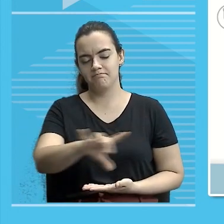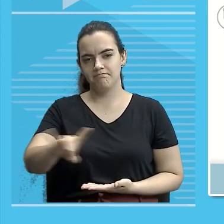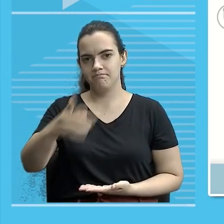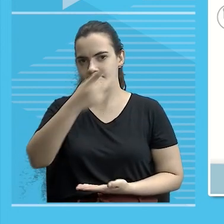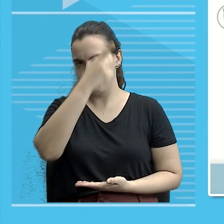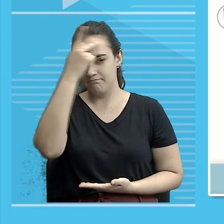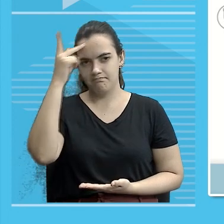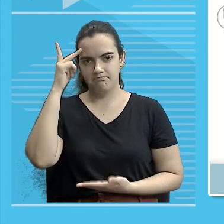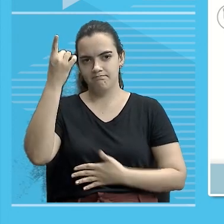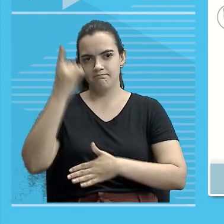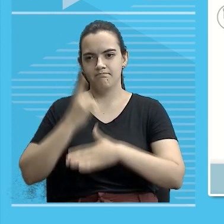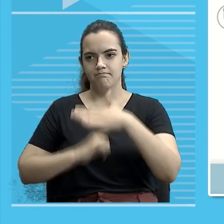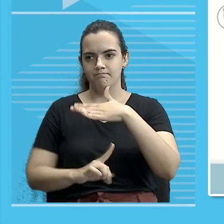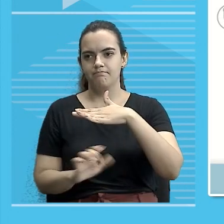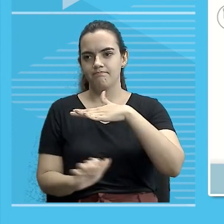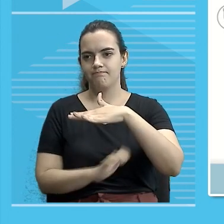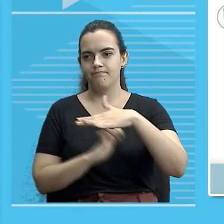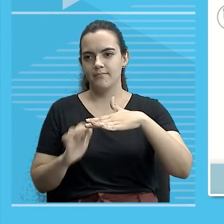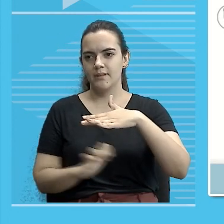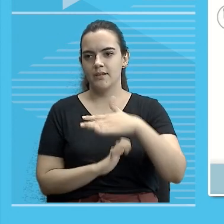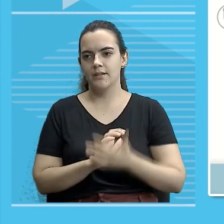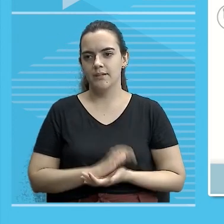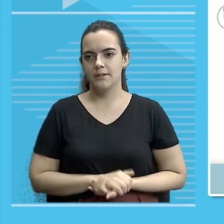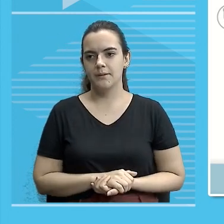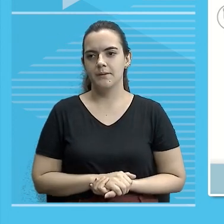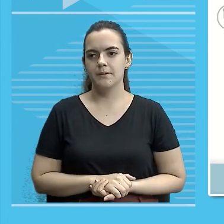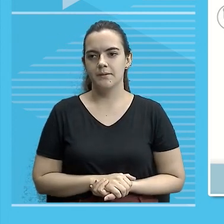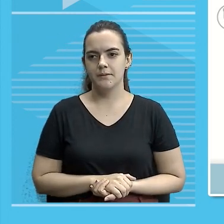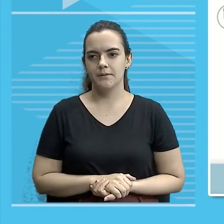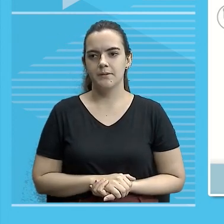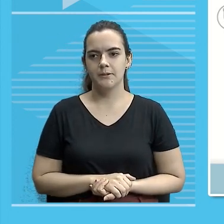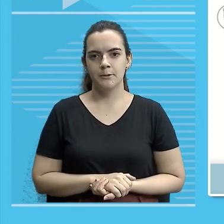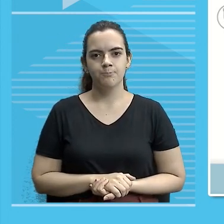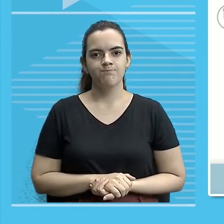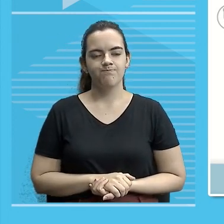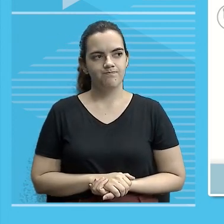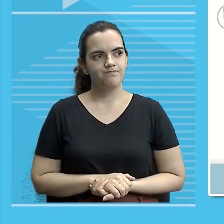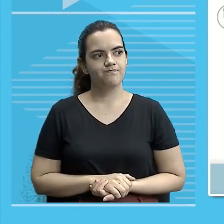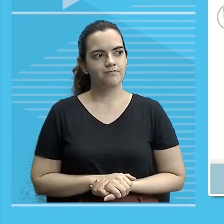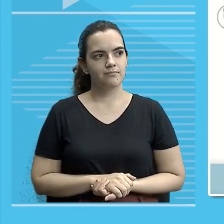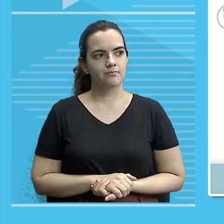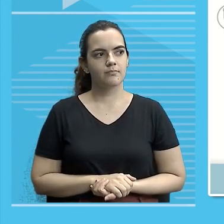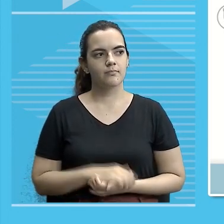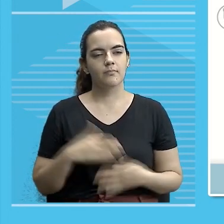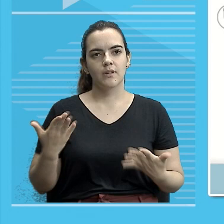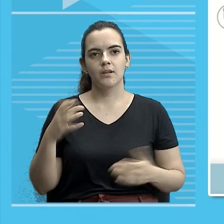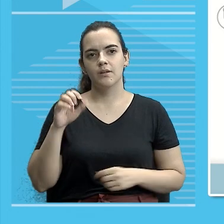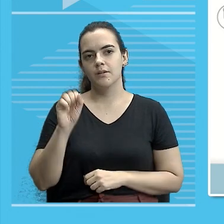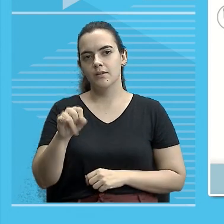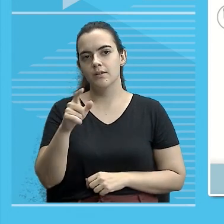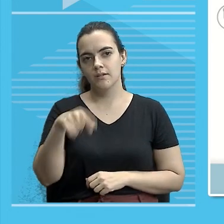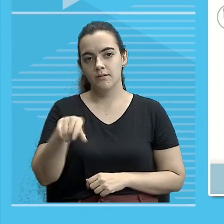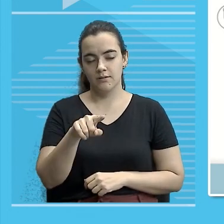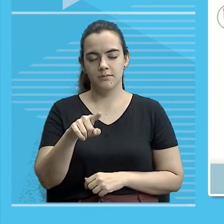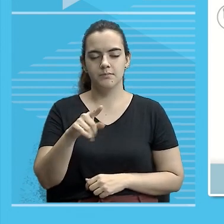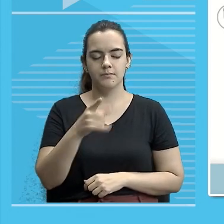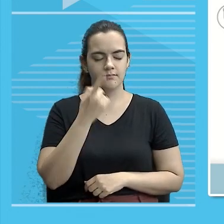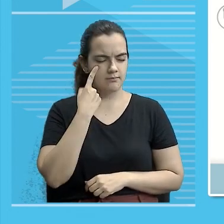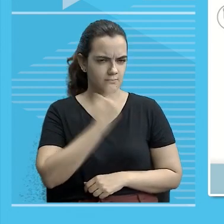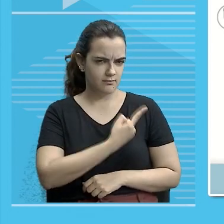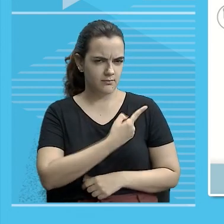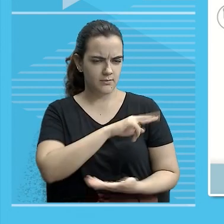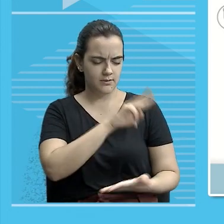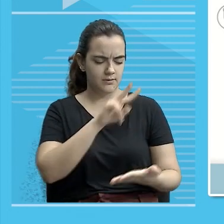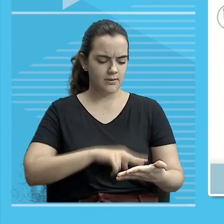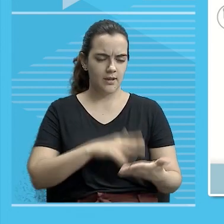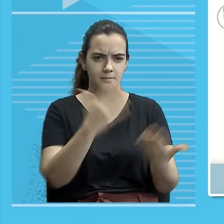então gente de cara é certíssimo quando vocês forem responder a questão que envolva